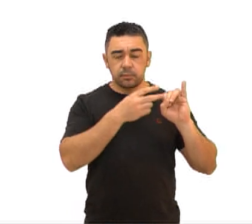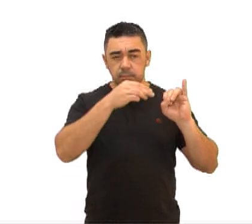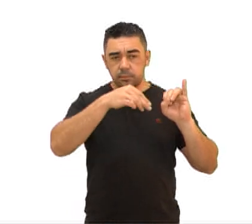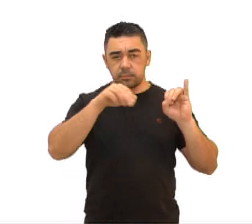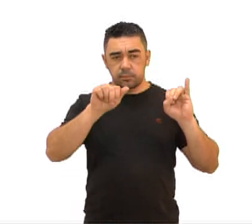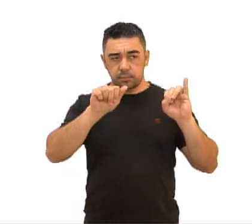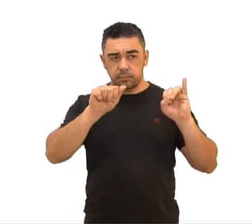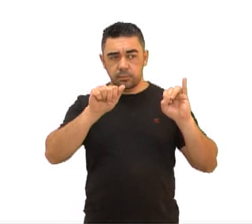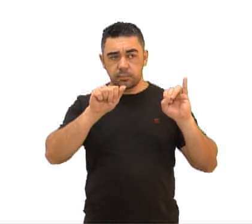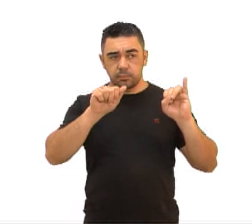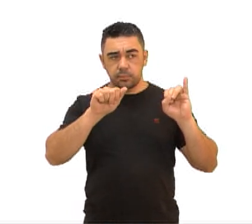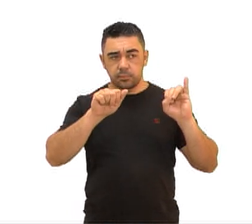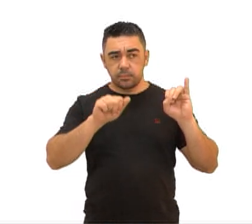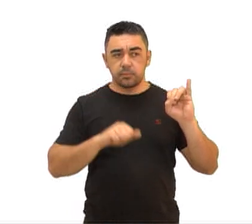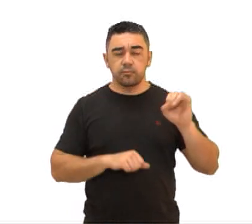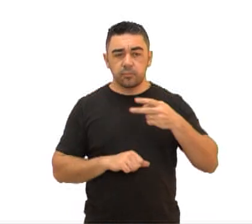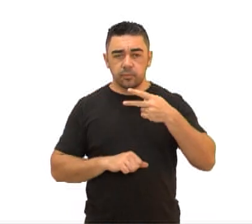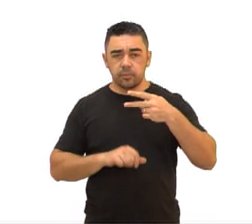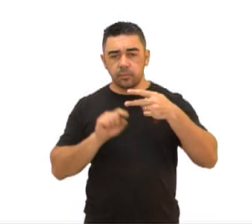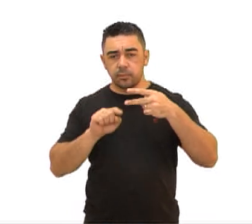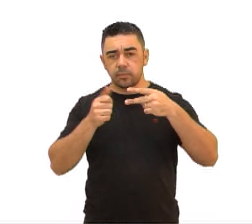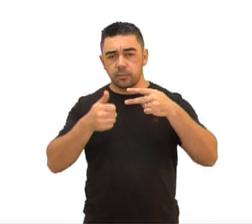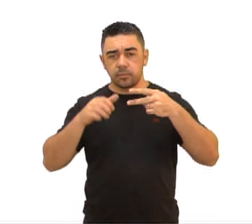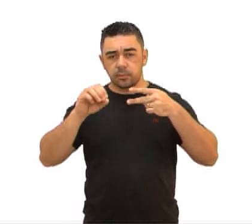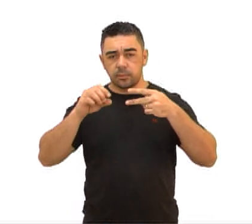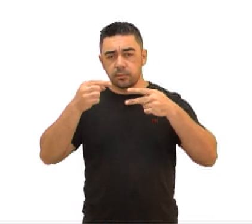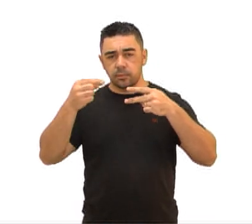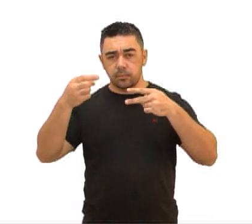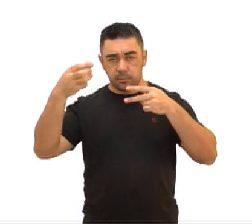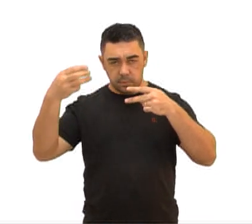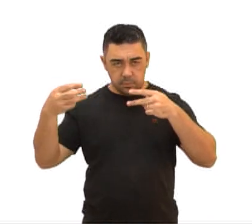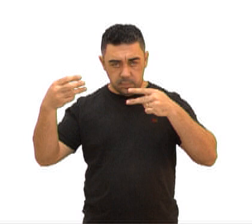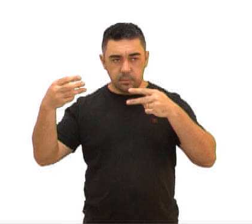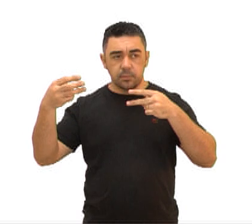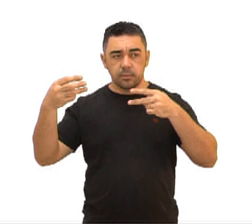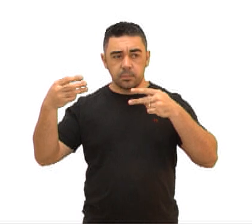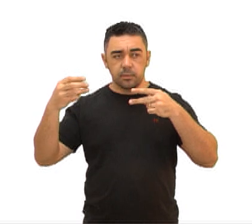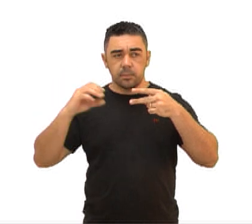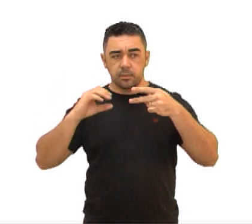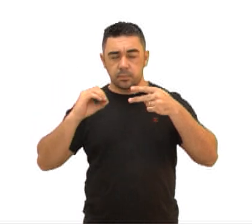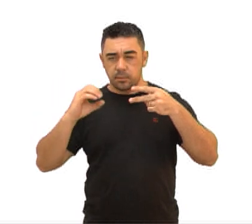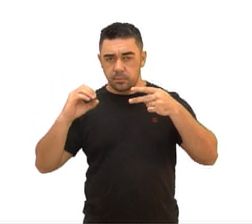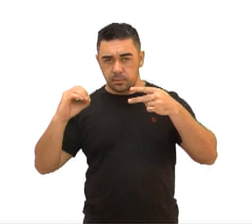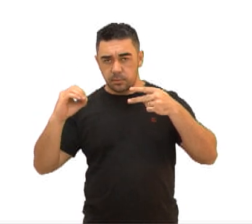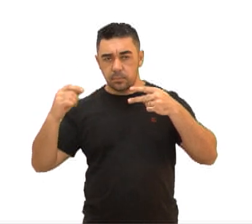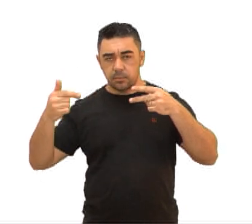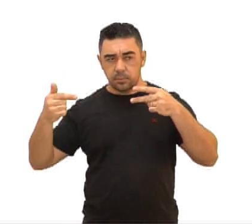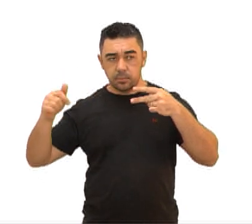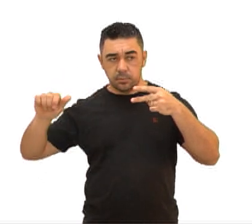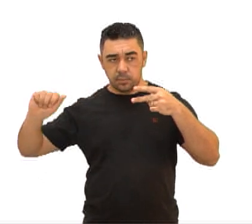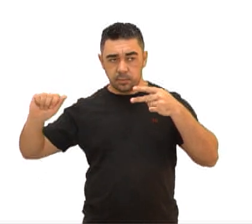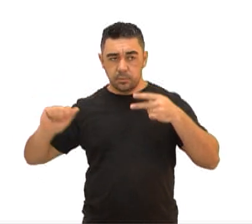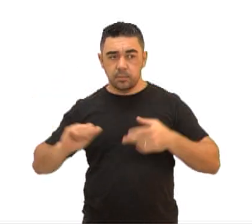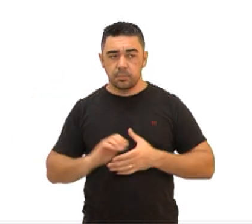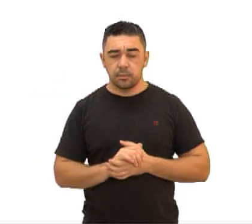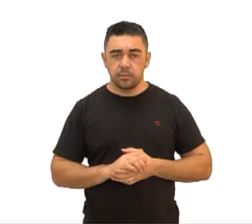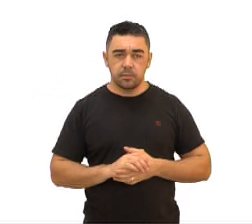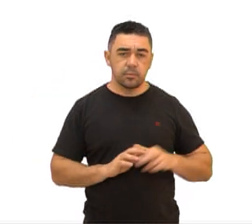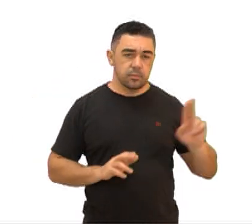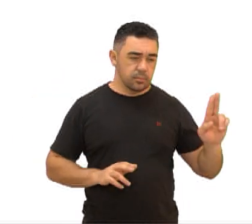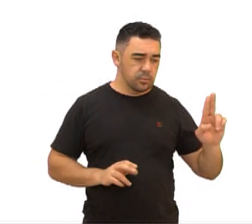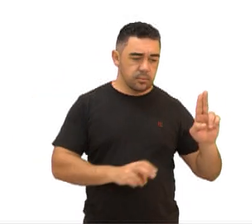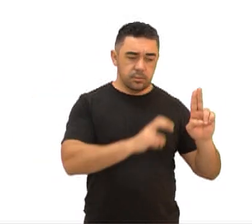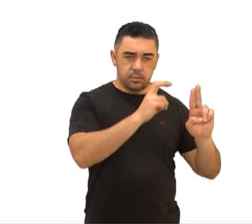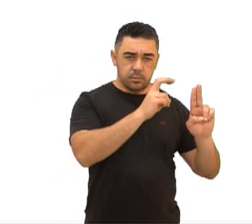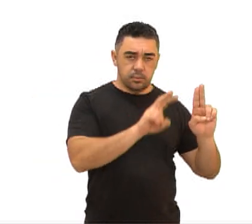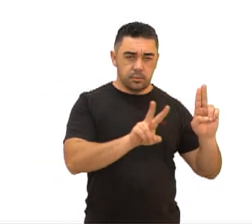2 mili vale 10 elevado a menos 3. Então, 0,002 ampere. A tensão é 5